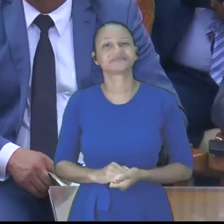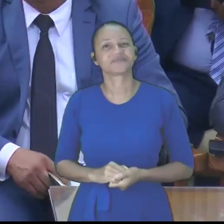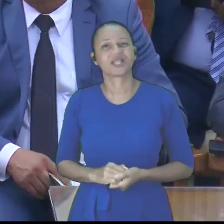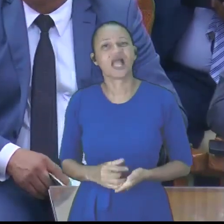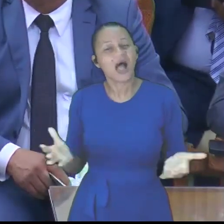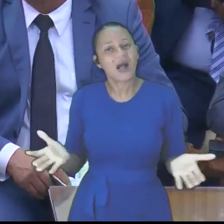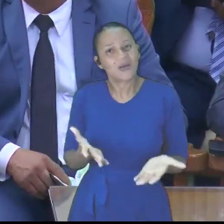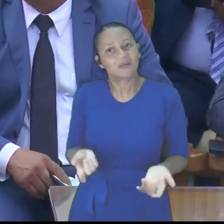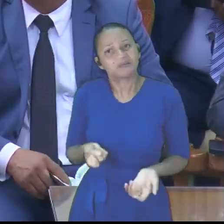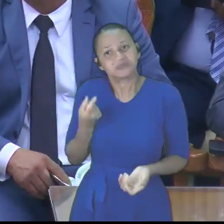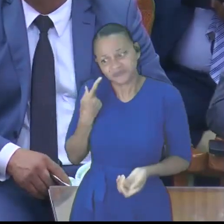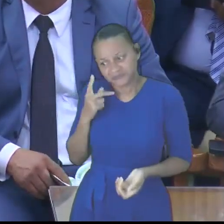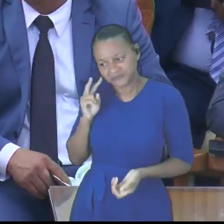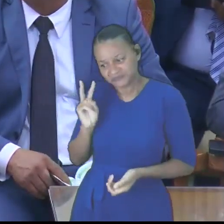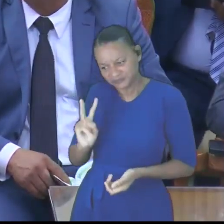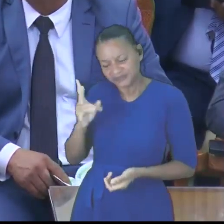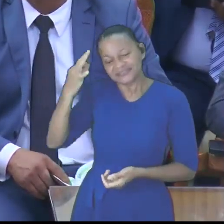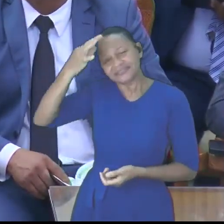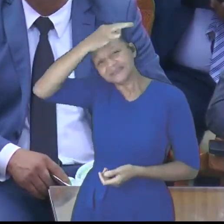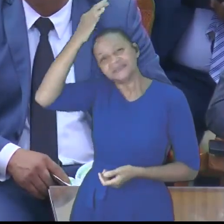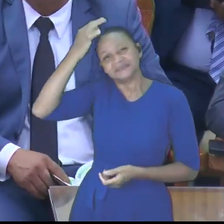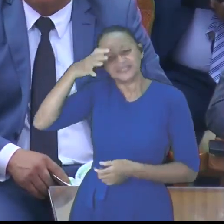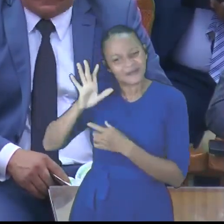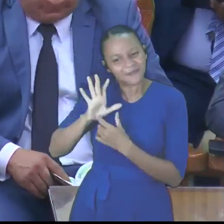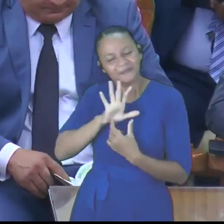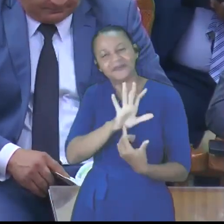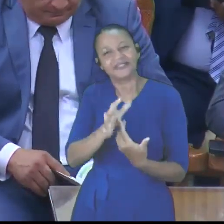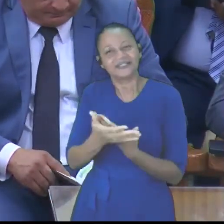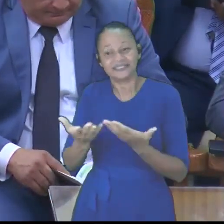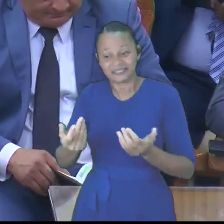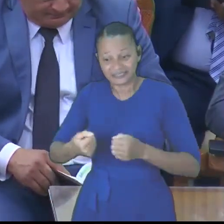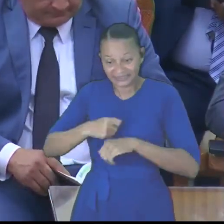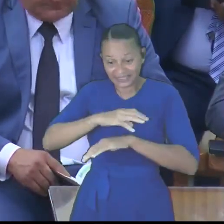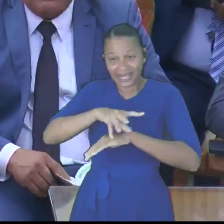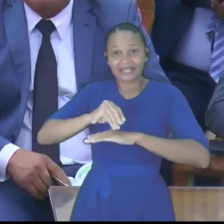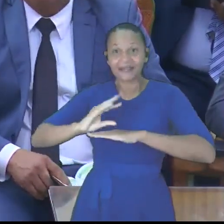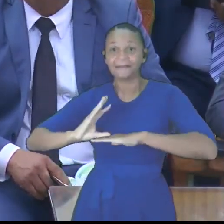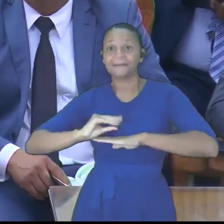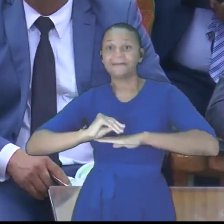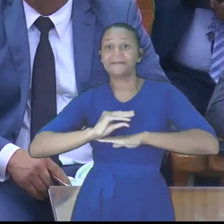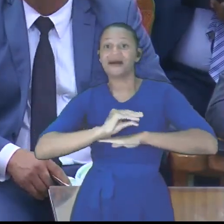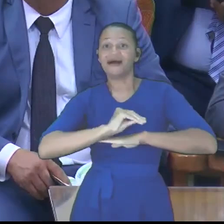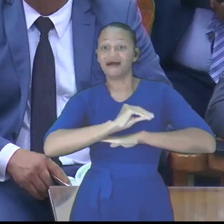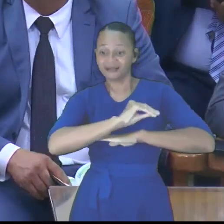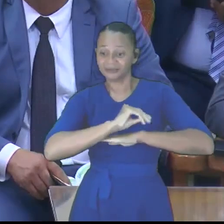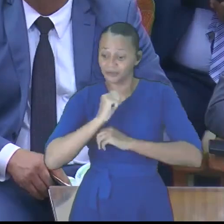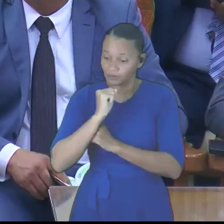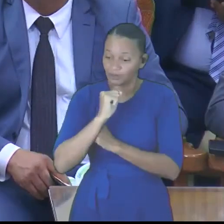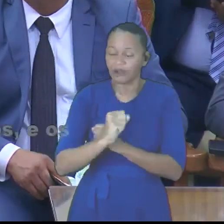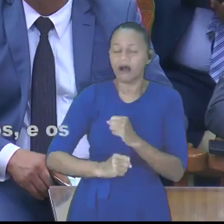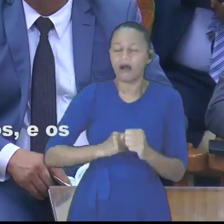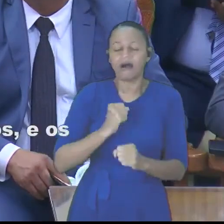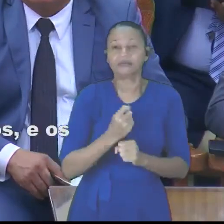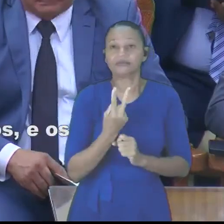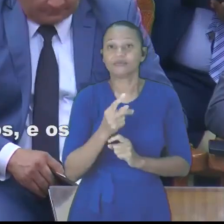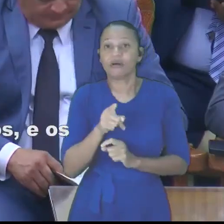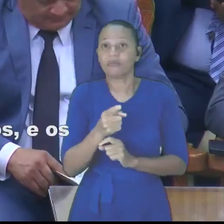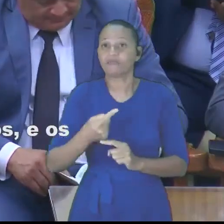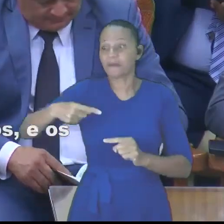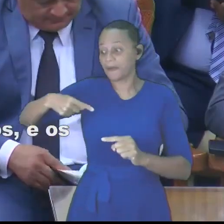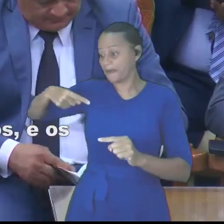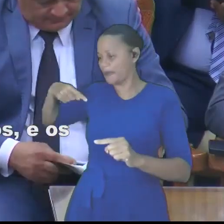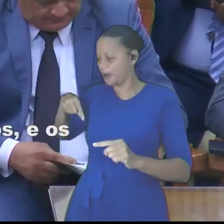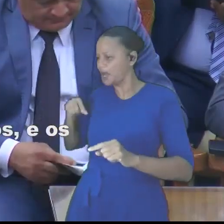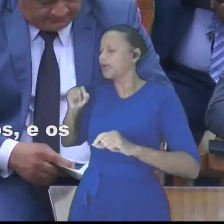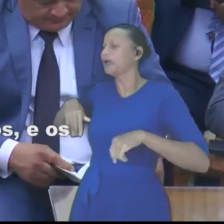Agora, veja o que foi que o Espírito Santo revelou a João na ilha de Patmos há 2000 anos. Veja, foi que o Espírito Santo. Quem é que vai